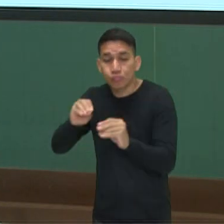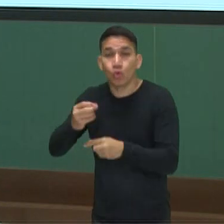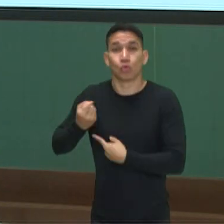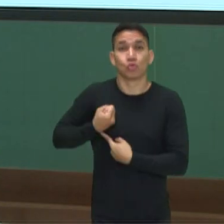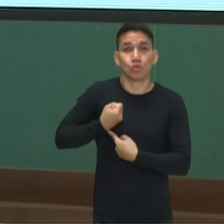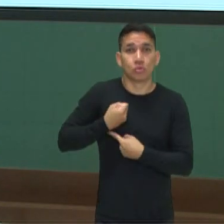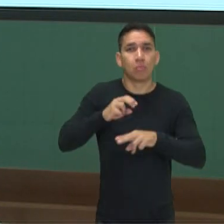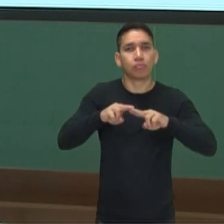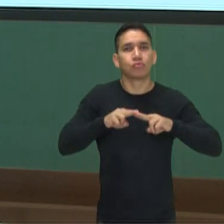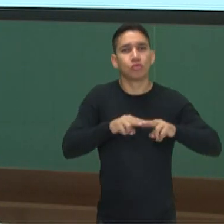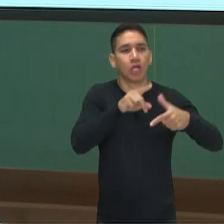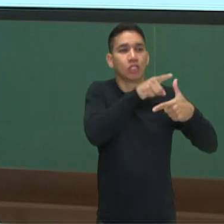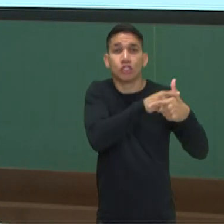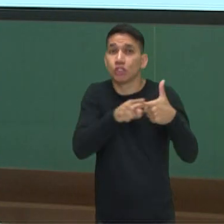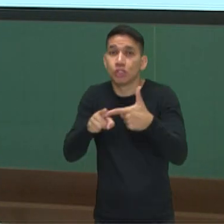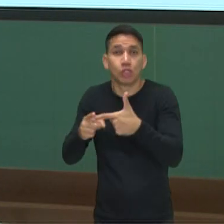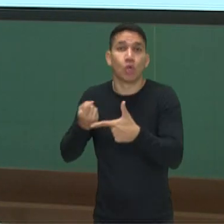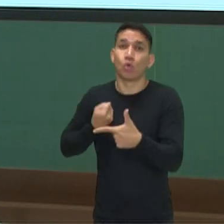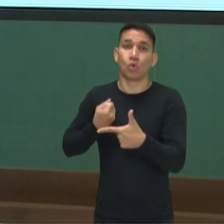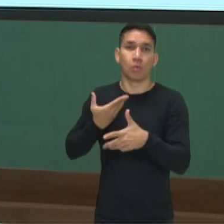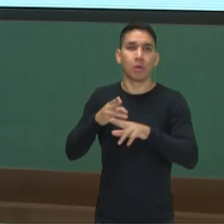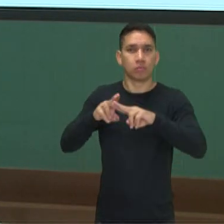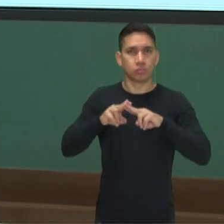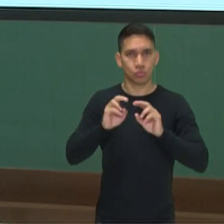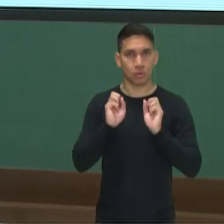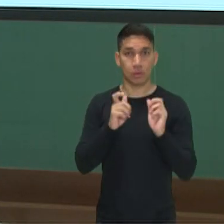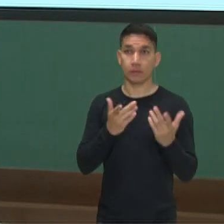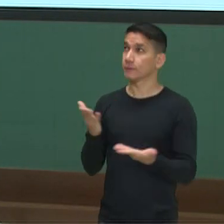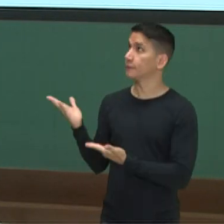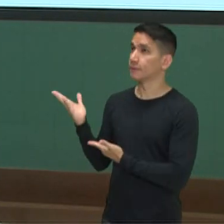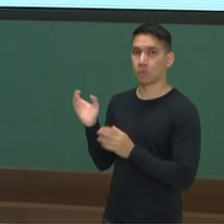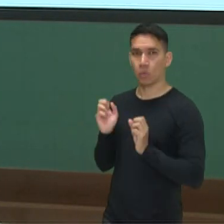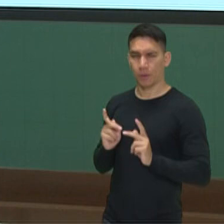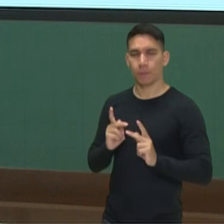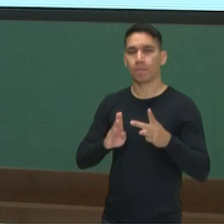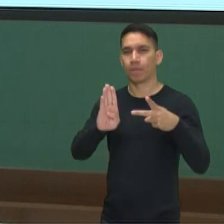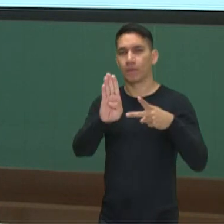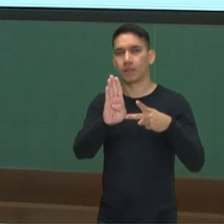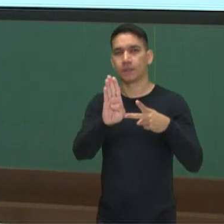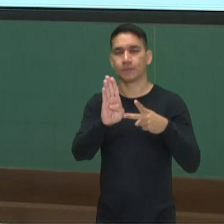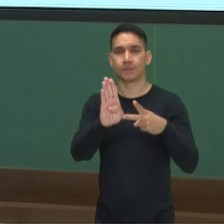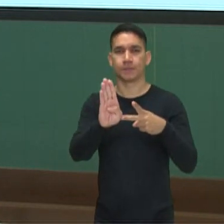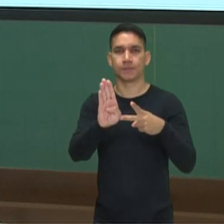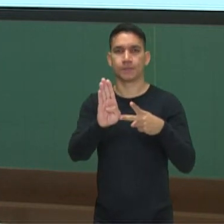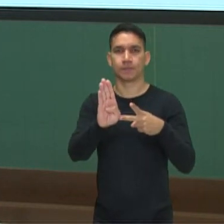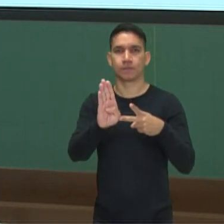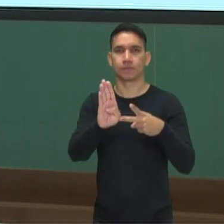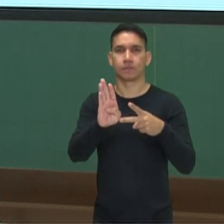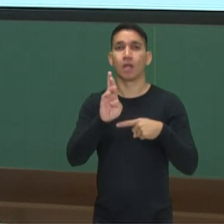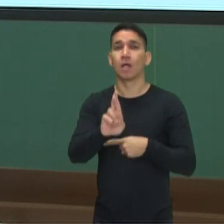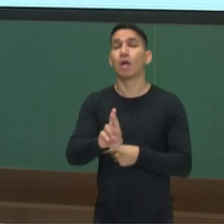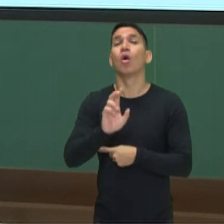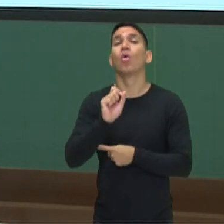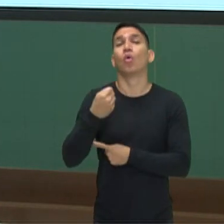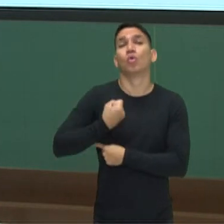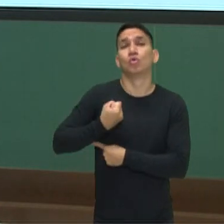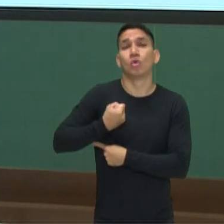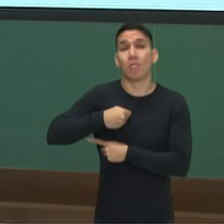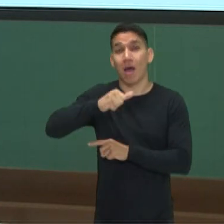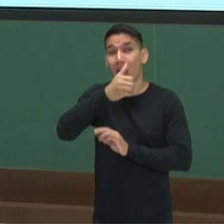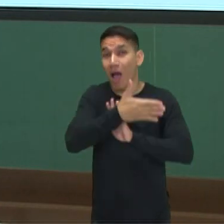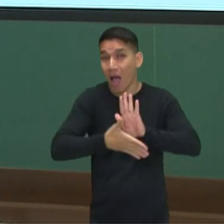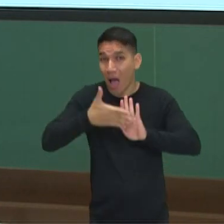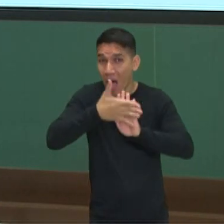dividi os números, só os coeficientes, tá certo? Letra B. Qual o valor numérico dessa área se x